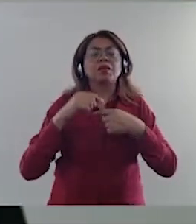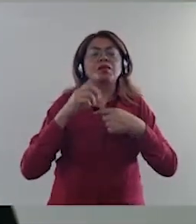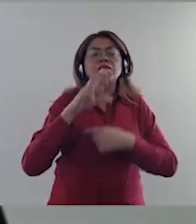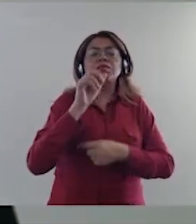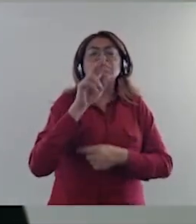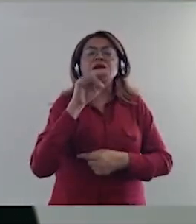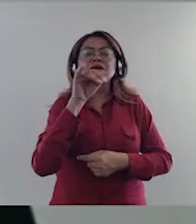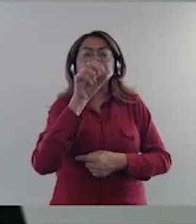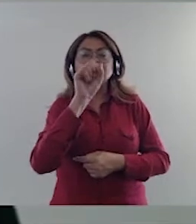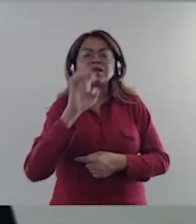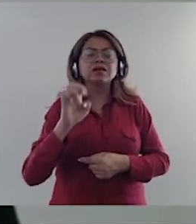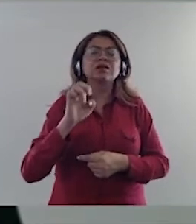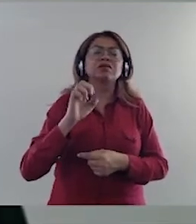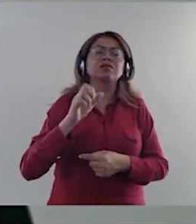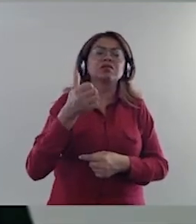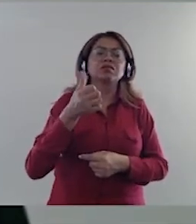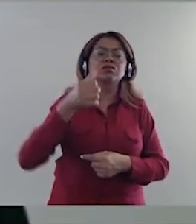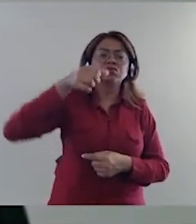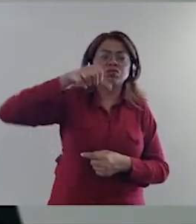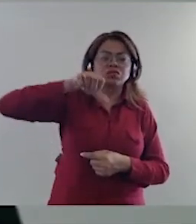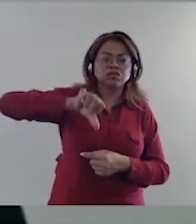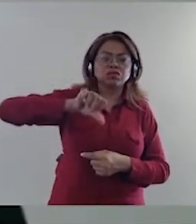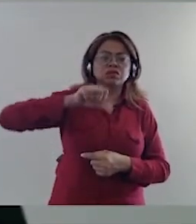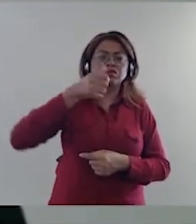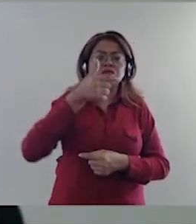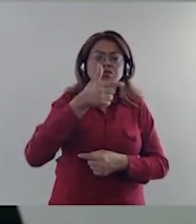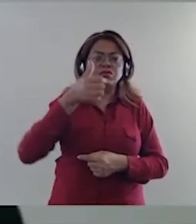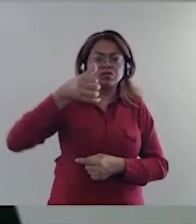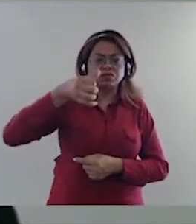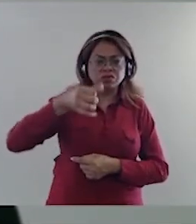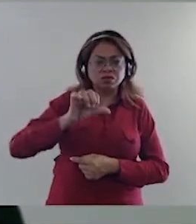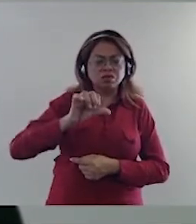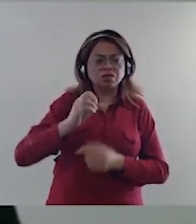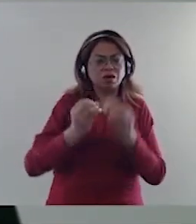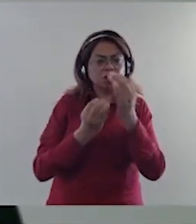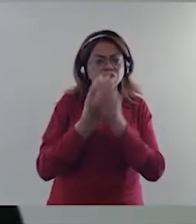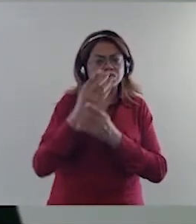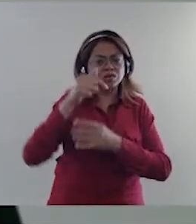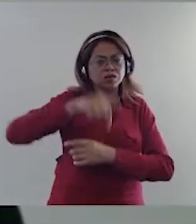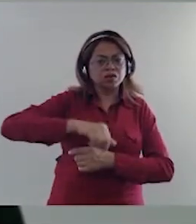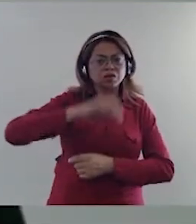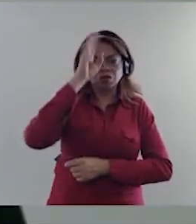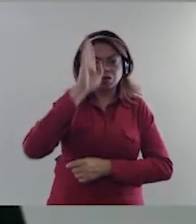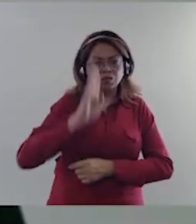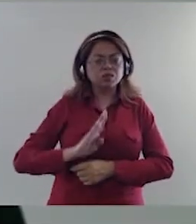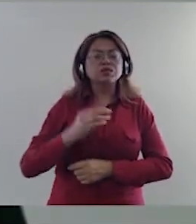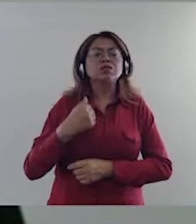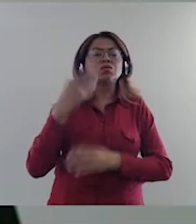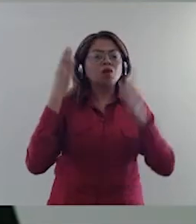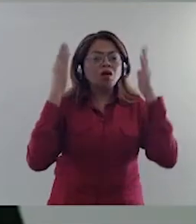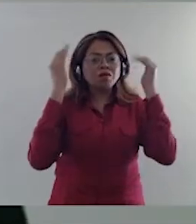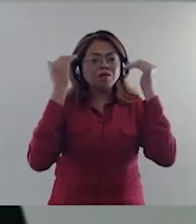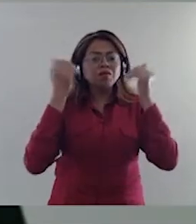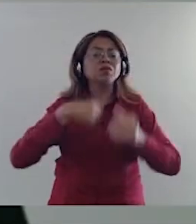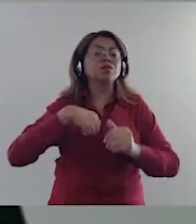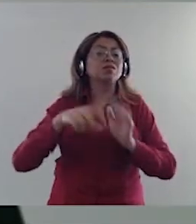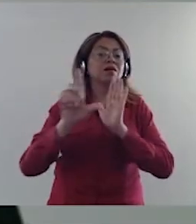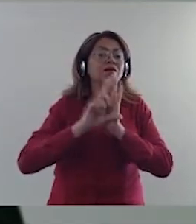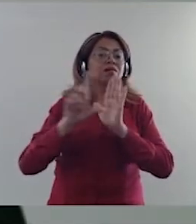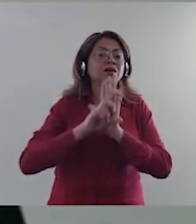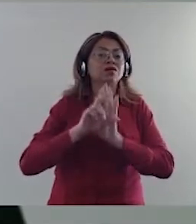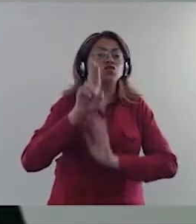de 1929, surge no Brasil a famosa lei de usura